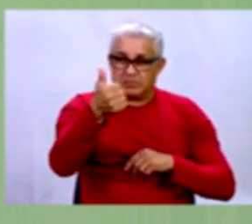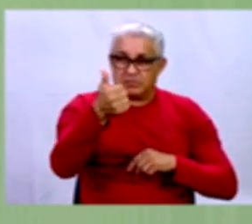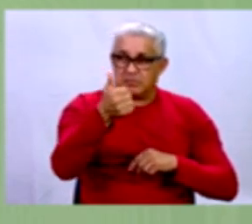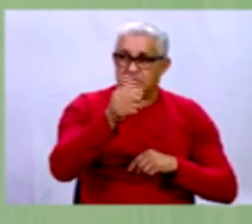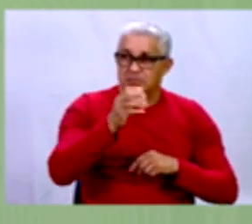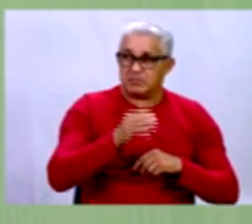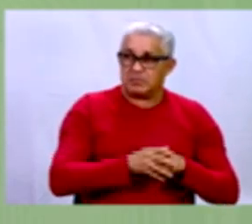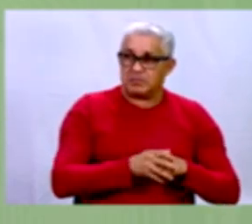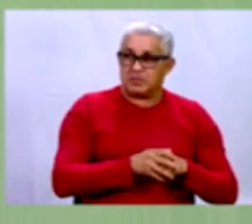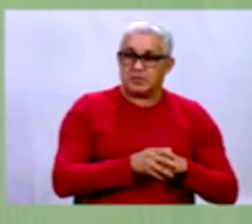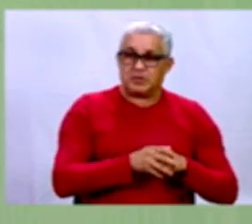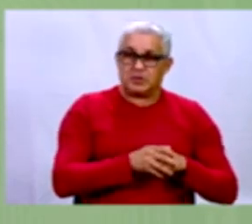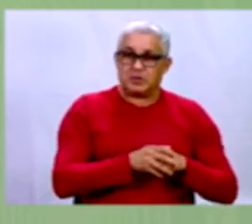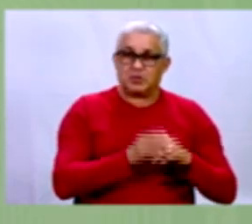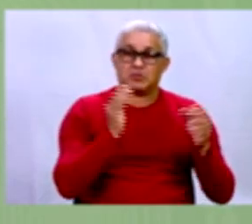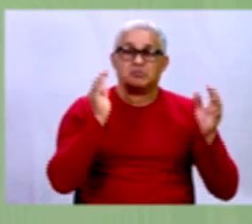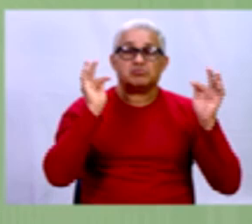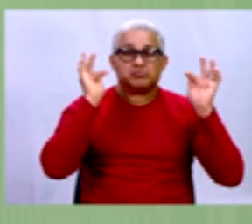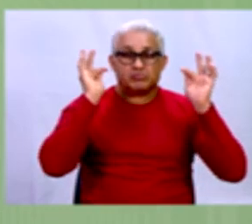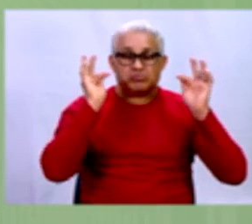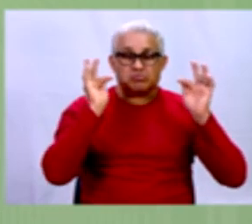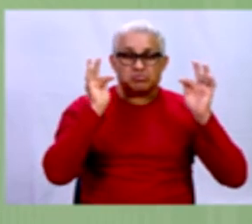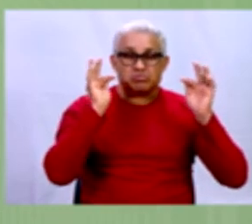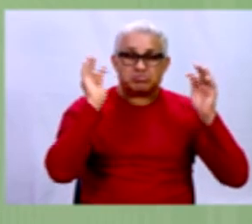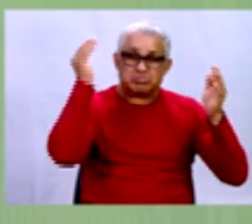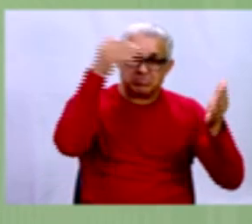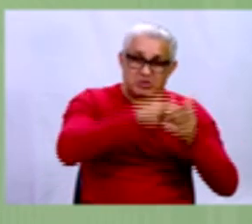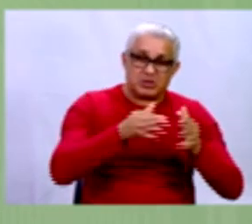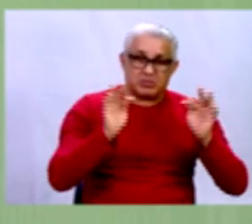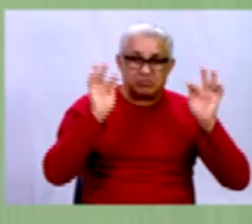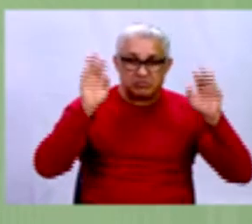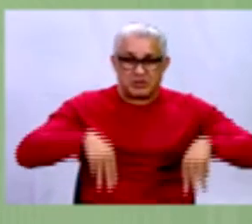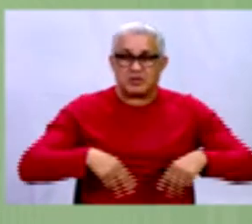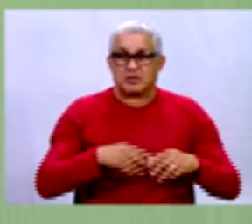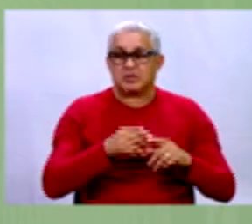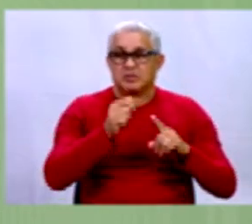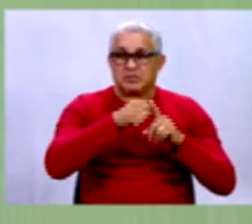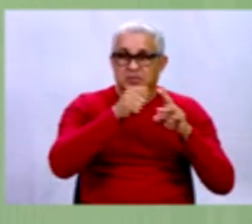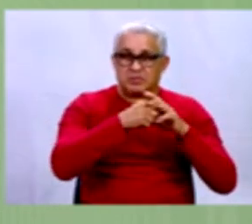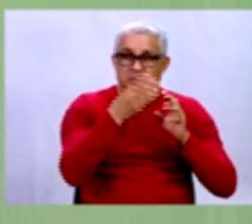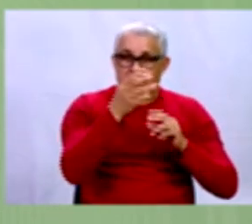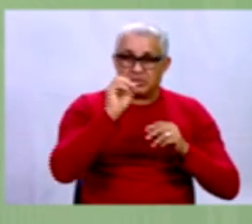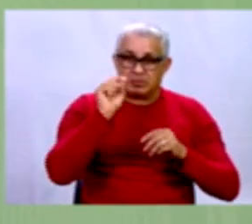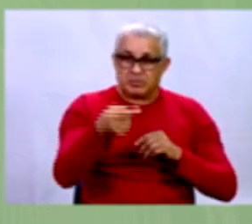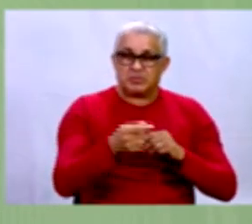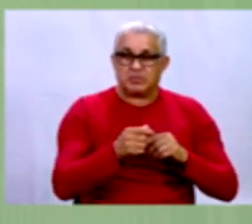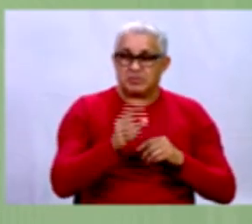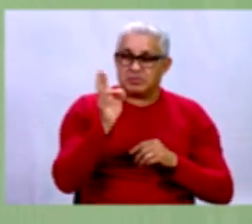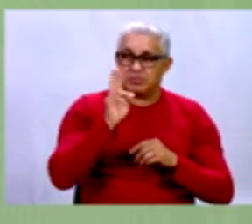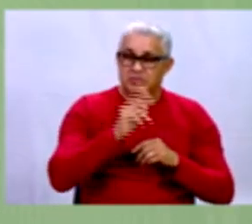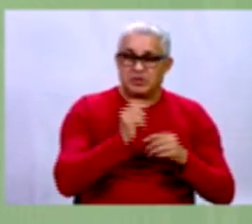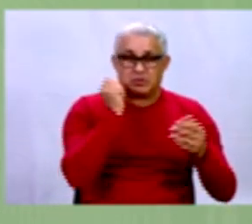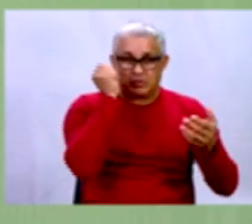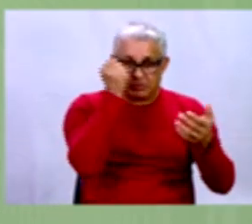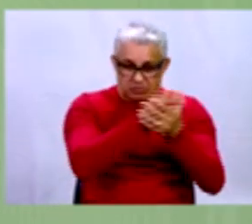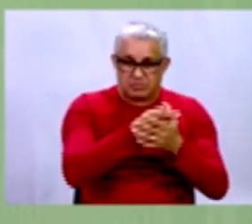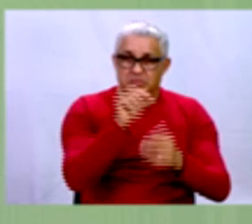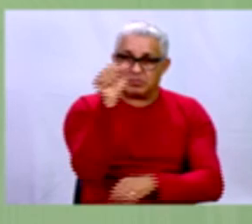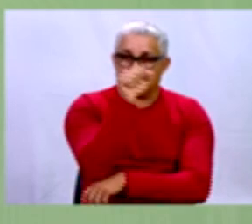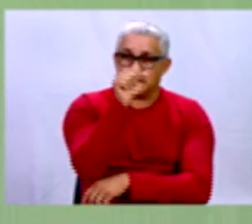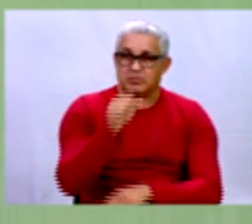1.174,41 para chegar no final do 20º mês ele ter os 30 mil reais para ele comprar o